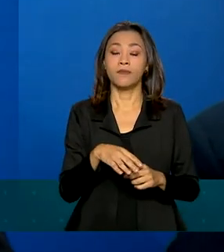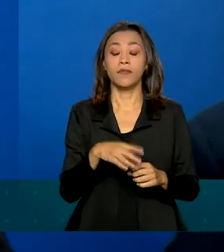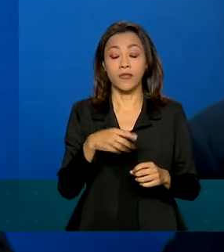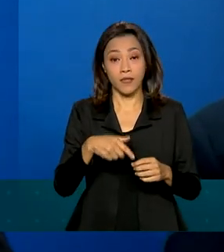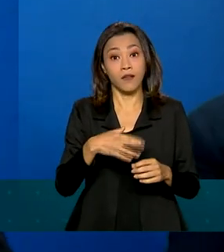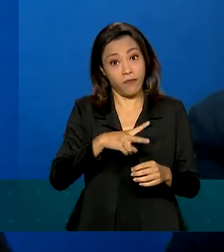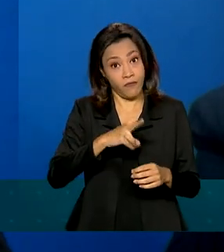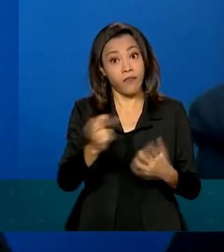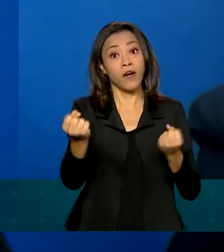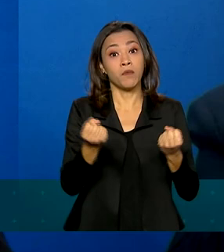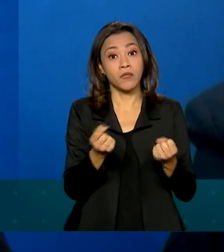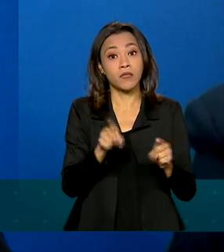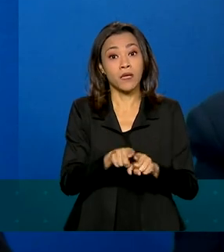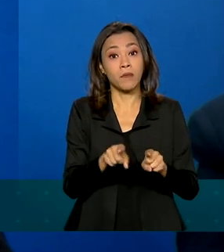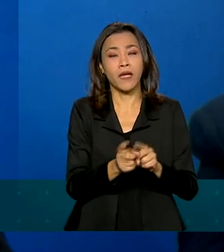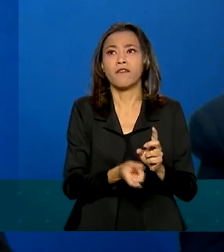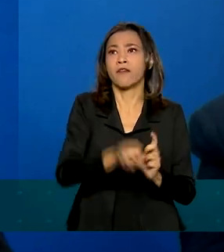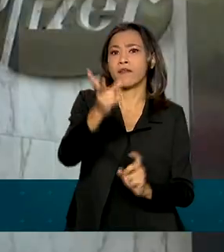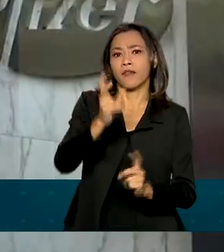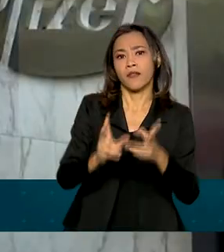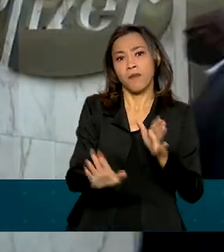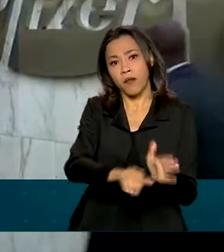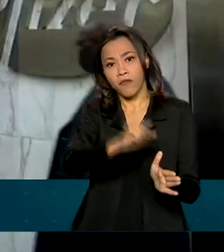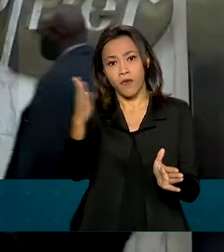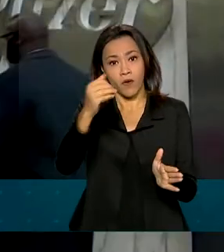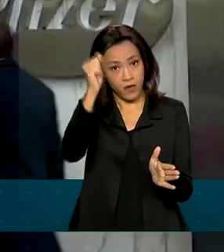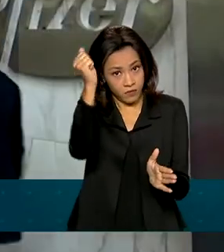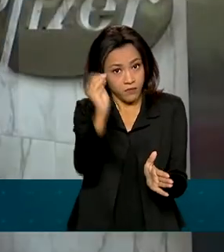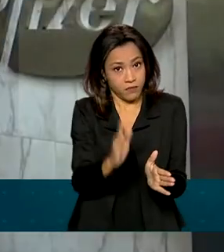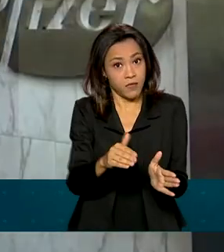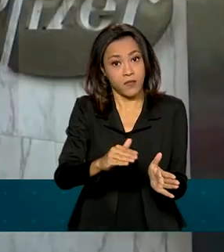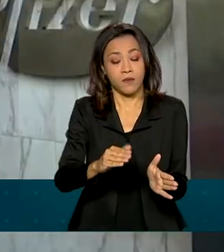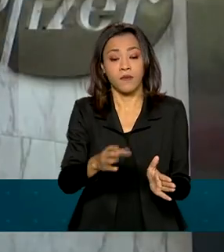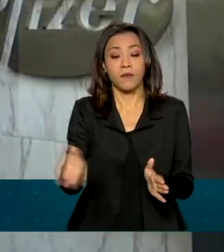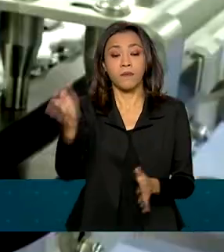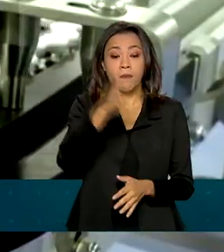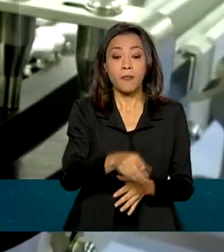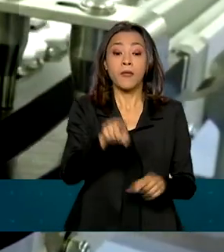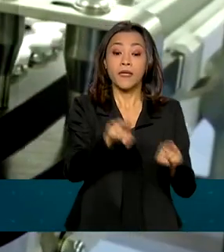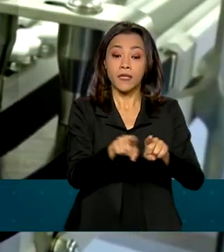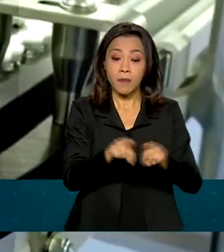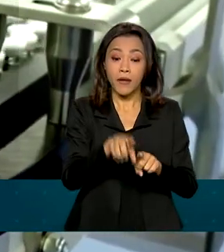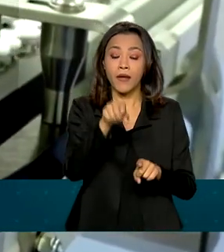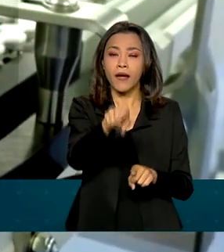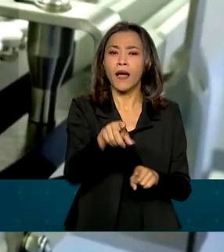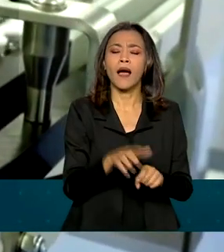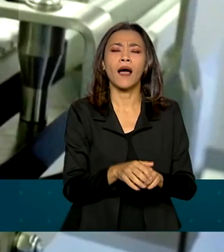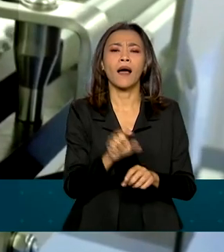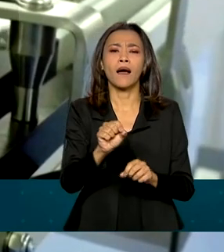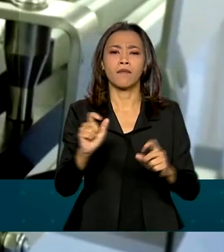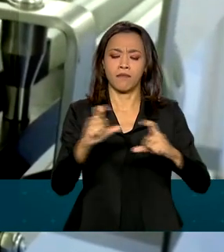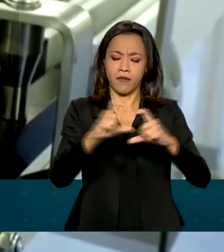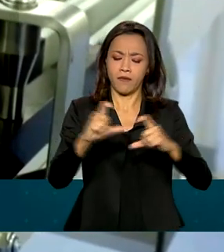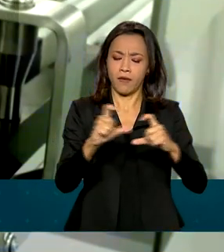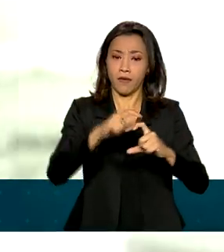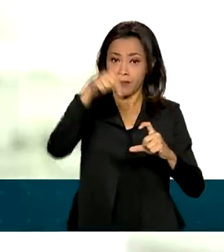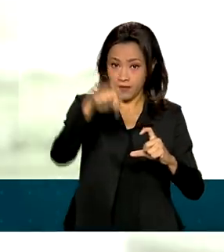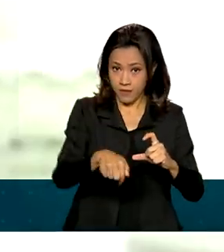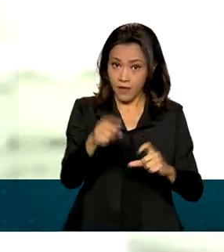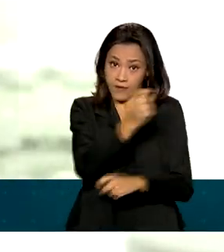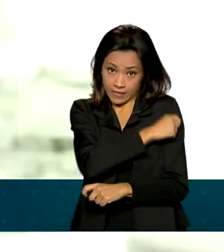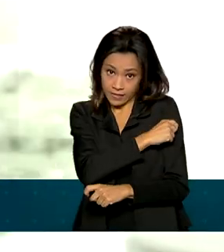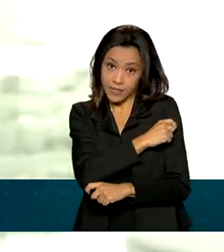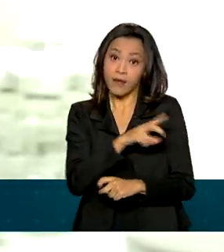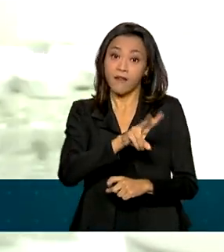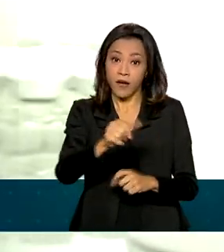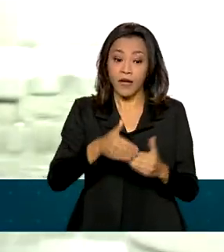podemos até estar exportando essa vacina. E a fabricante Pfizer deve entregar ao Brasil ainda neste mês 12